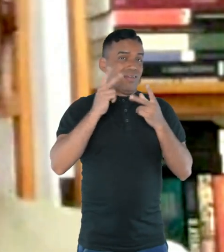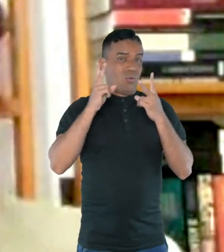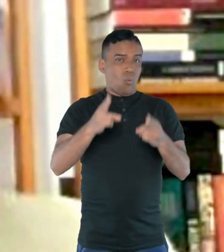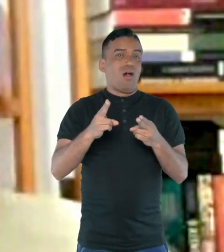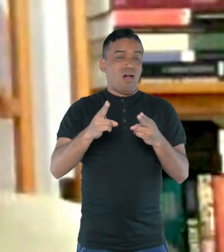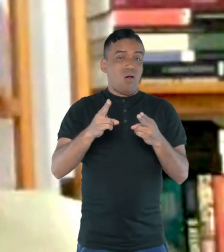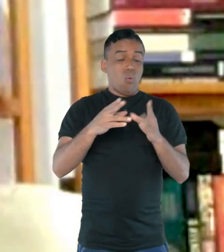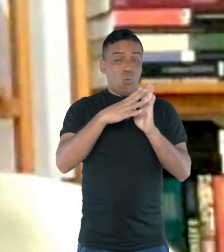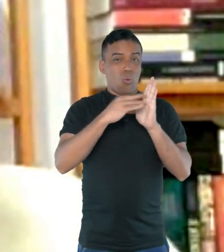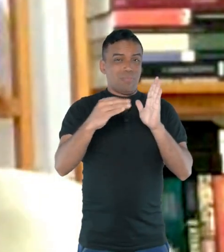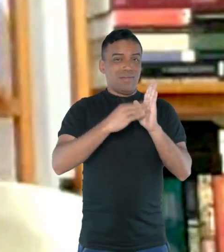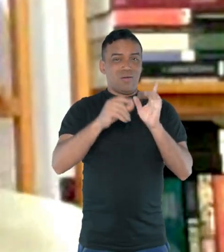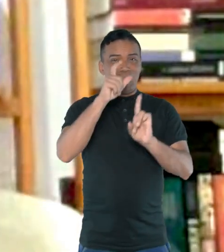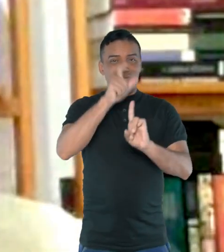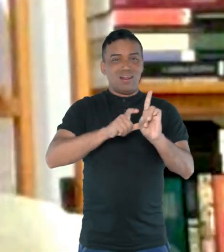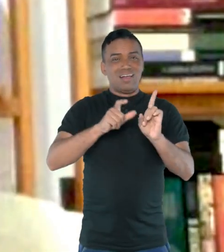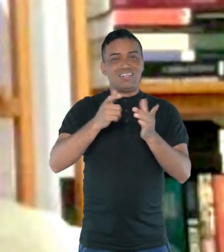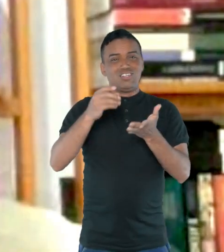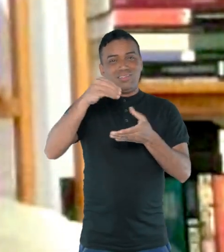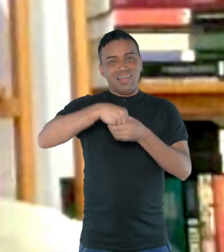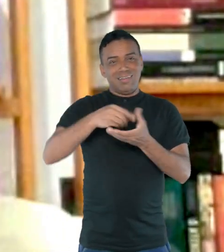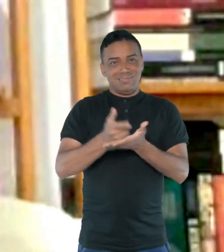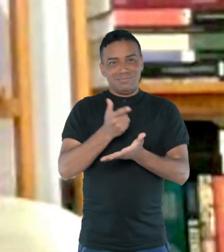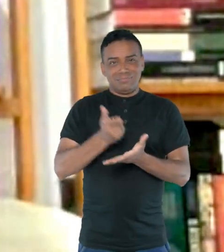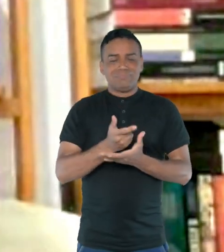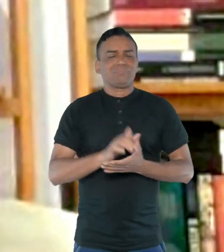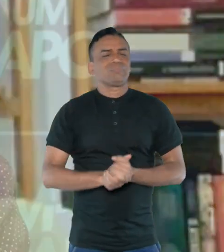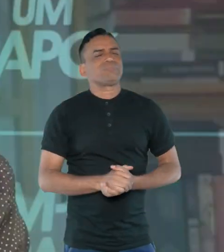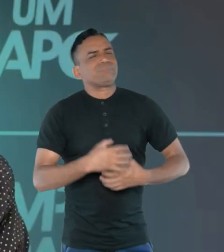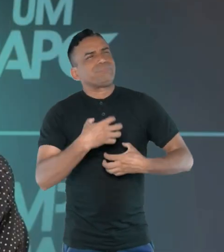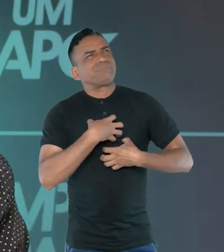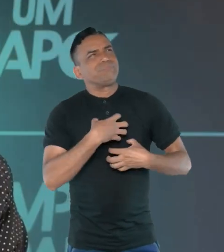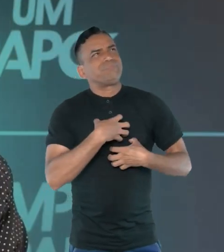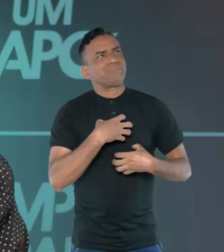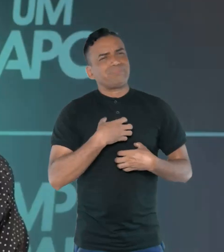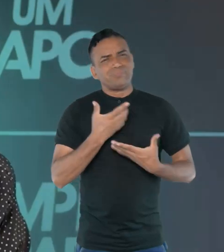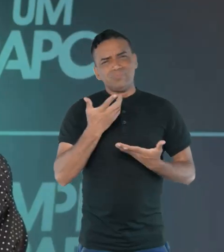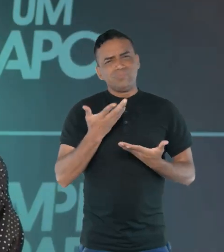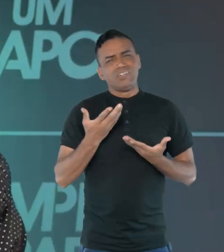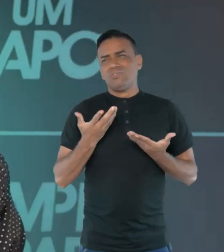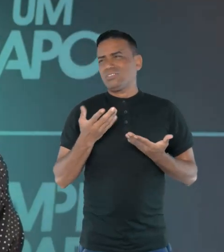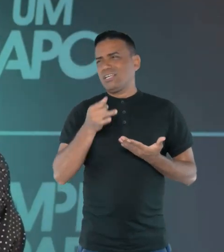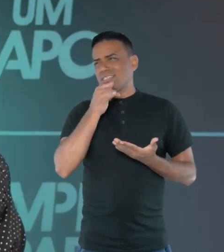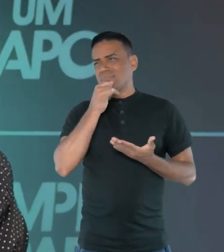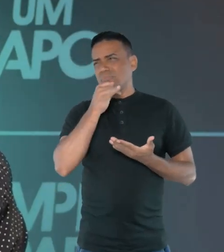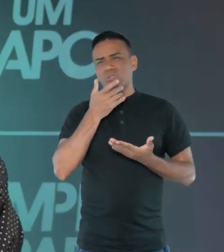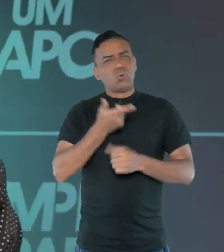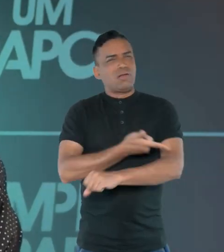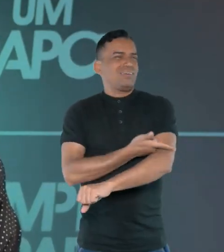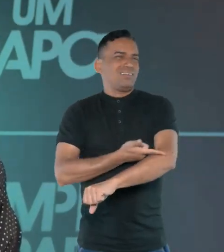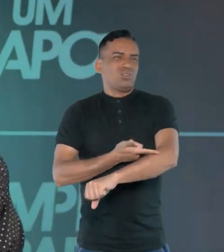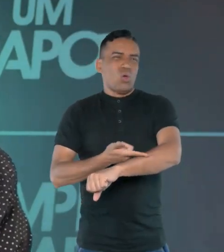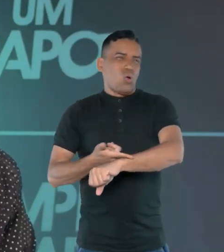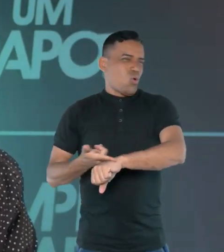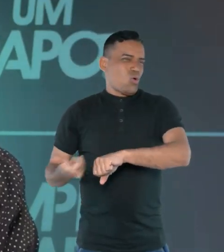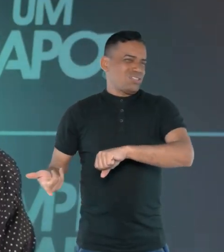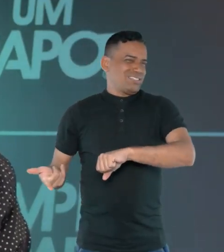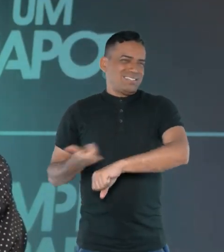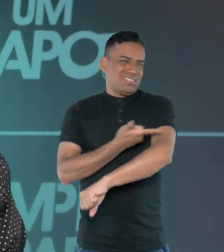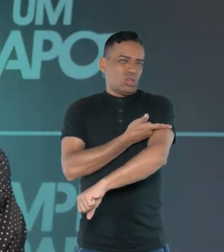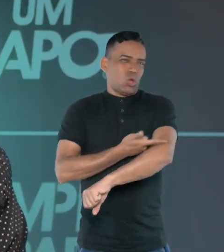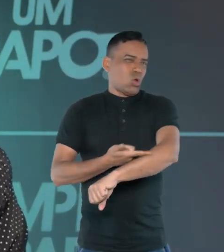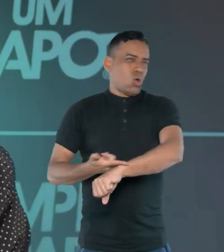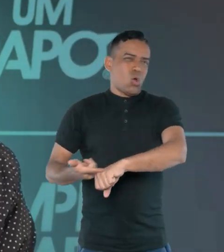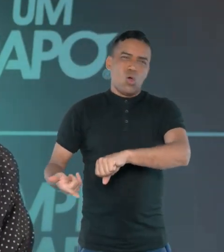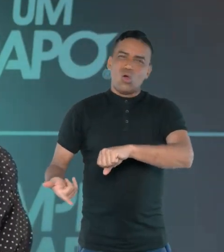atrevido. A sensação que eu tenho conversando com você, você é muito mais doce do que as suas personagens. É natural, você é muito